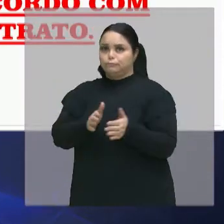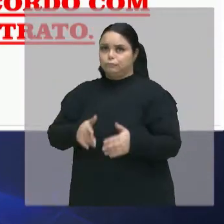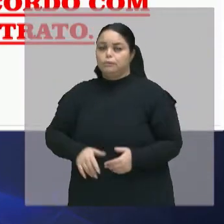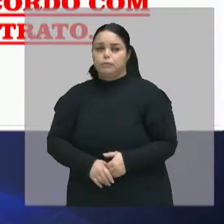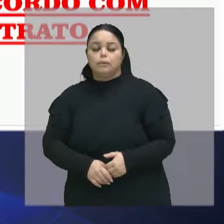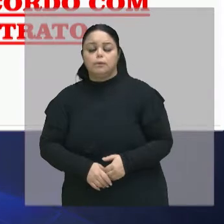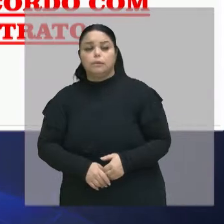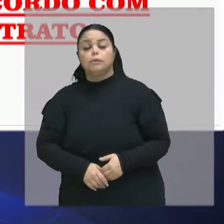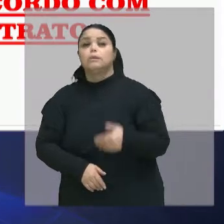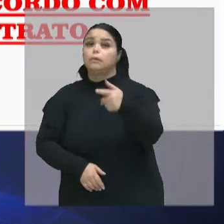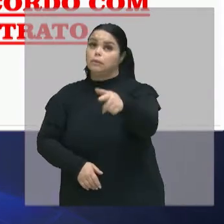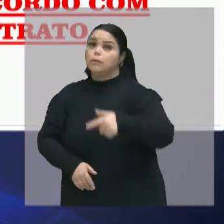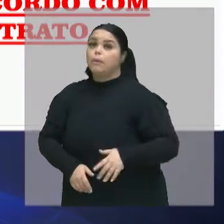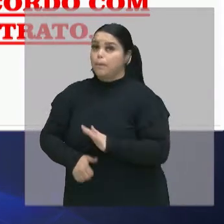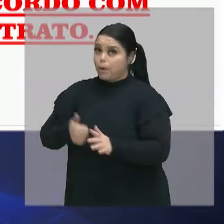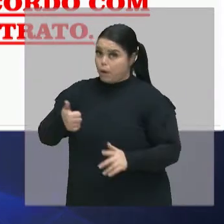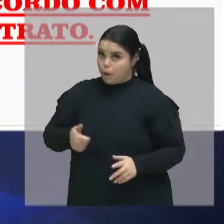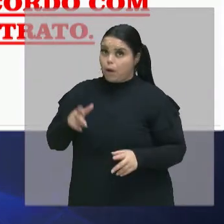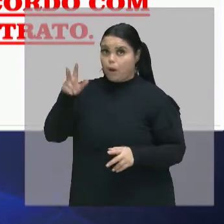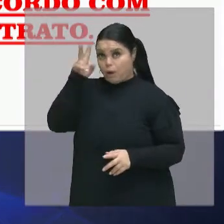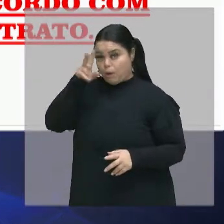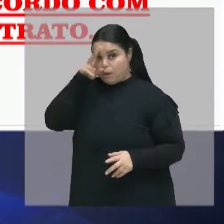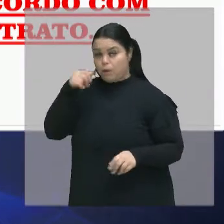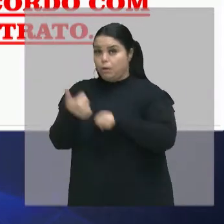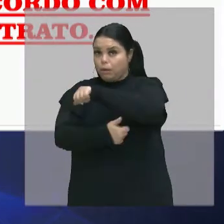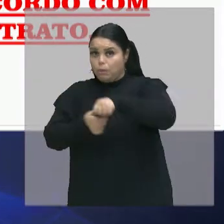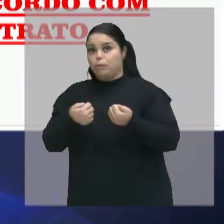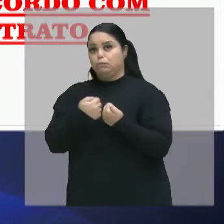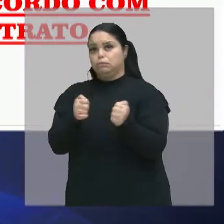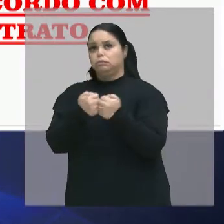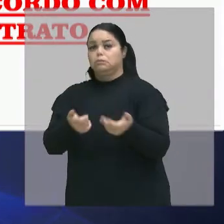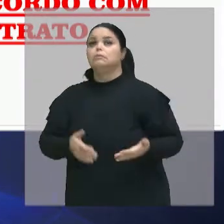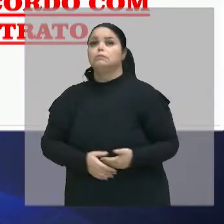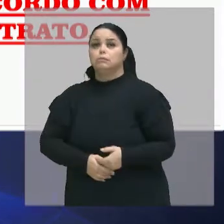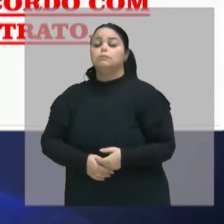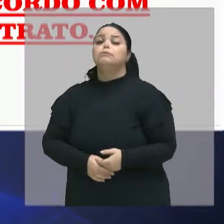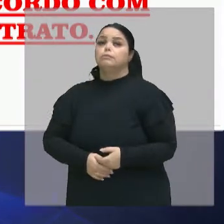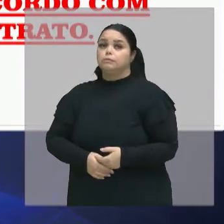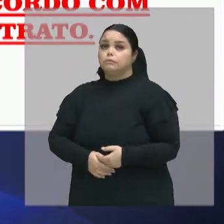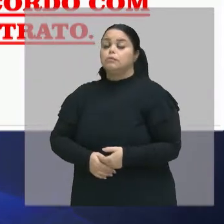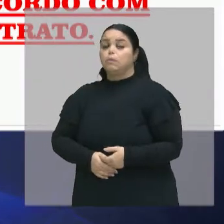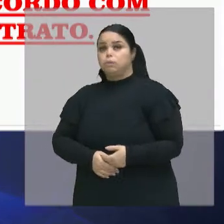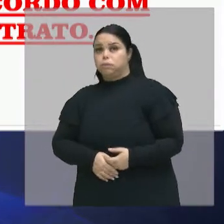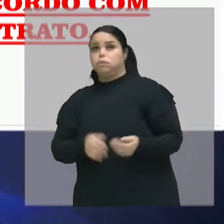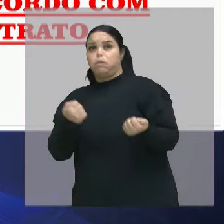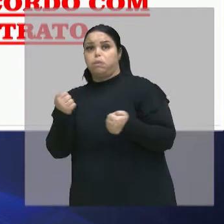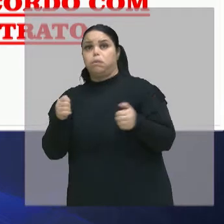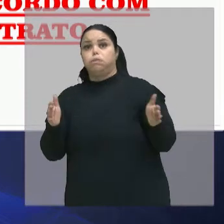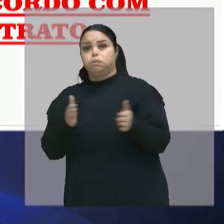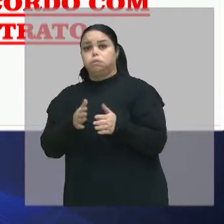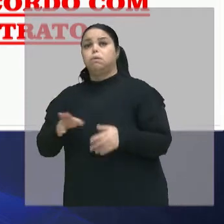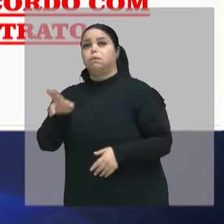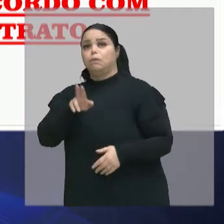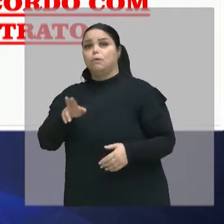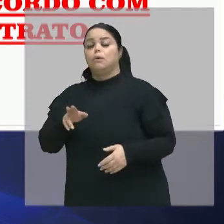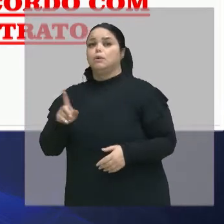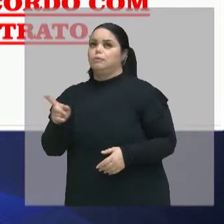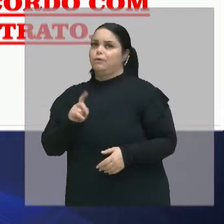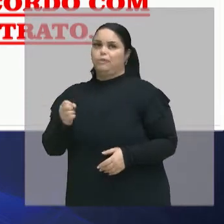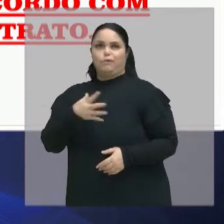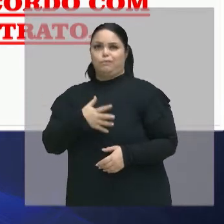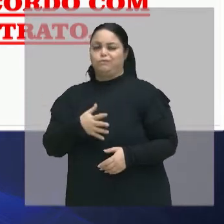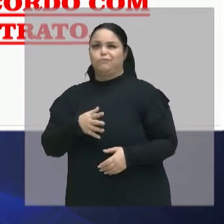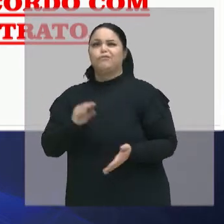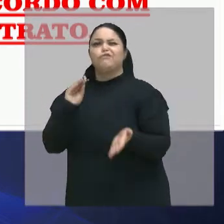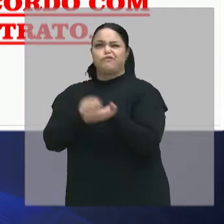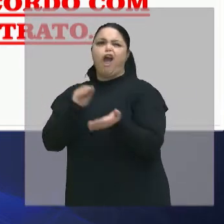É a primeira vez na história que a troca de ônibus é feita por veículos usados e em